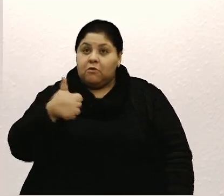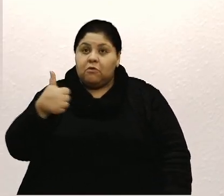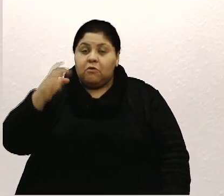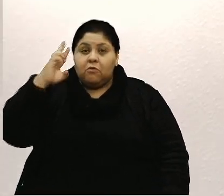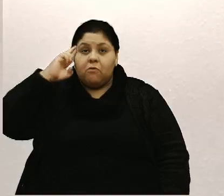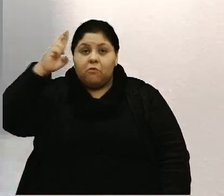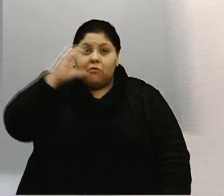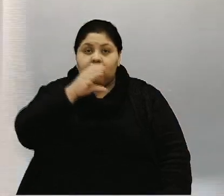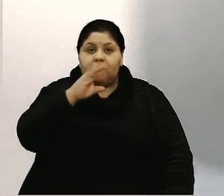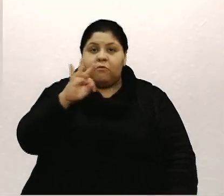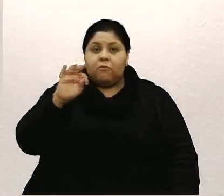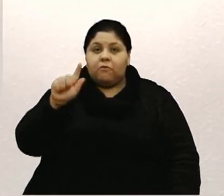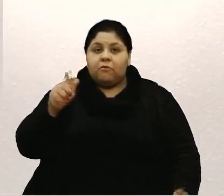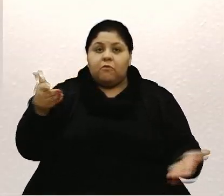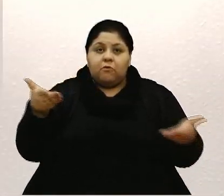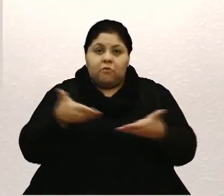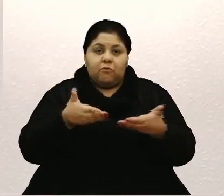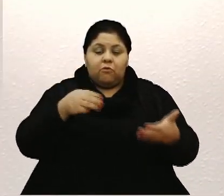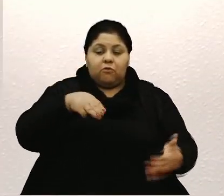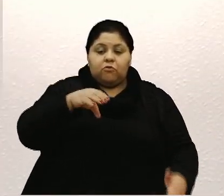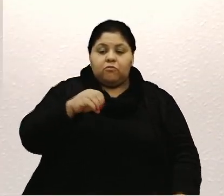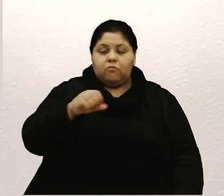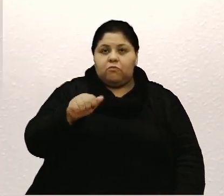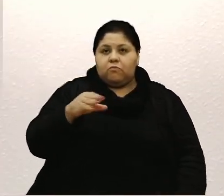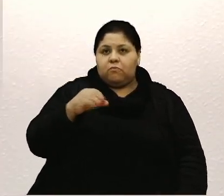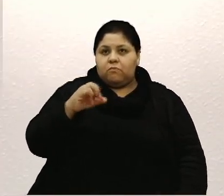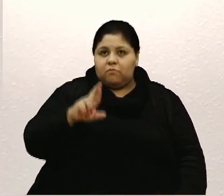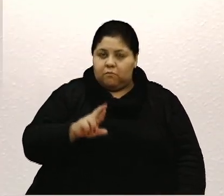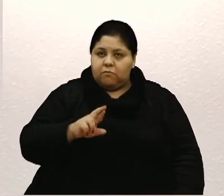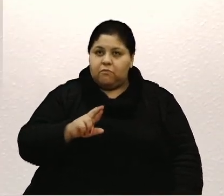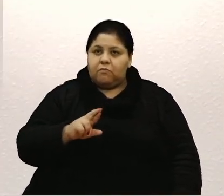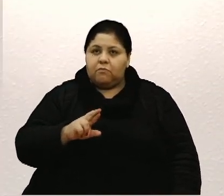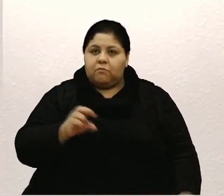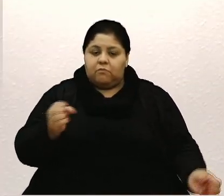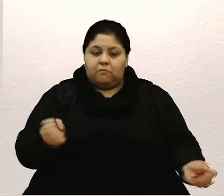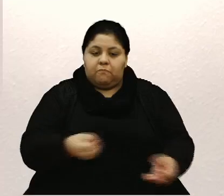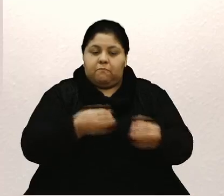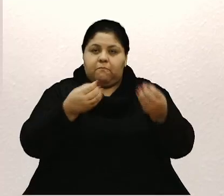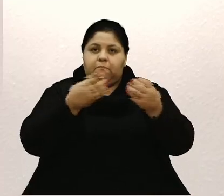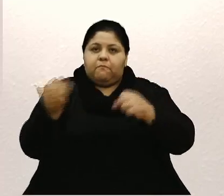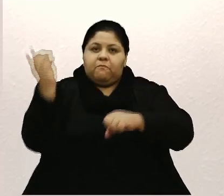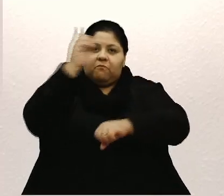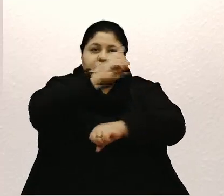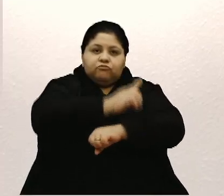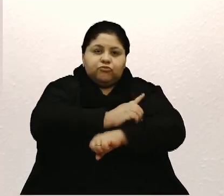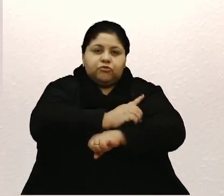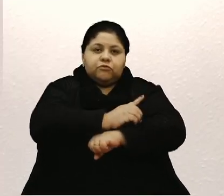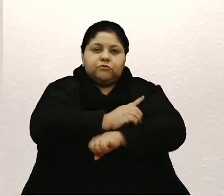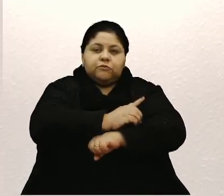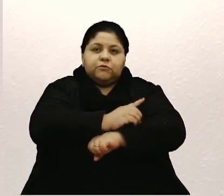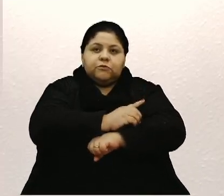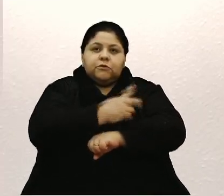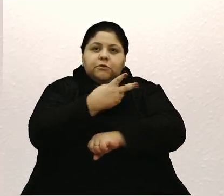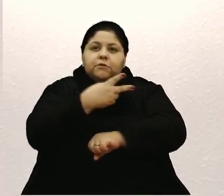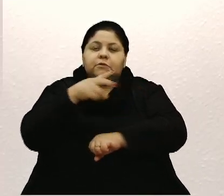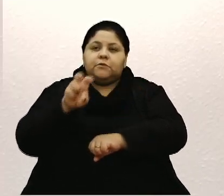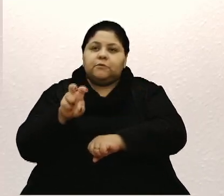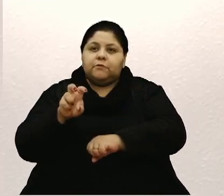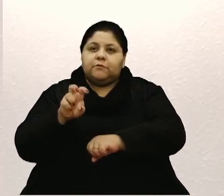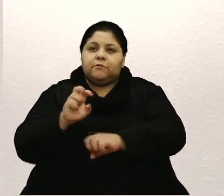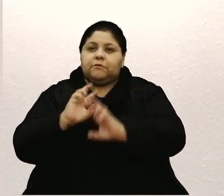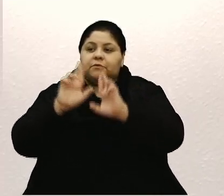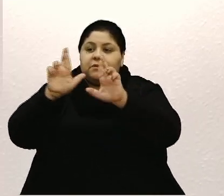do CTG. Atualmente é Moacir Ramos, aduz que este evento possui a data exclusiva na 25ª